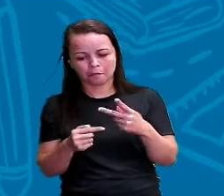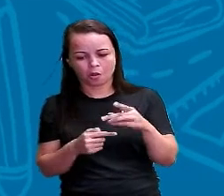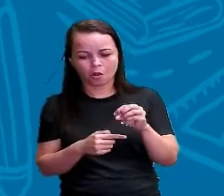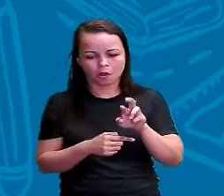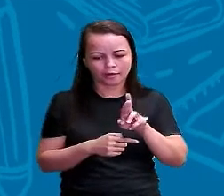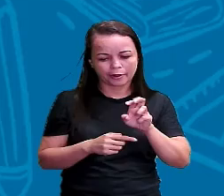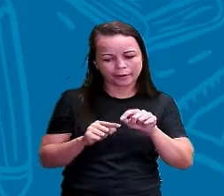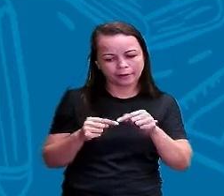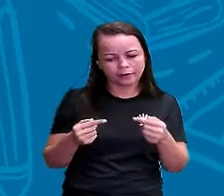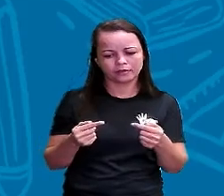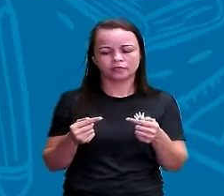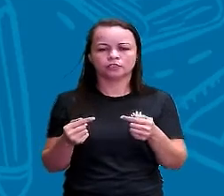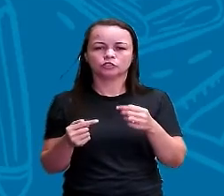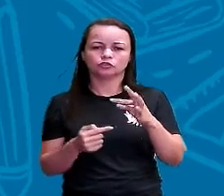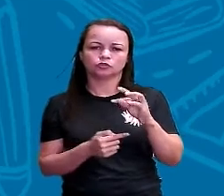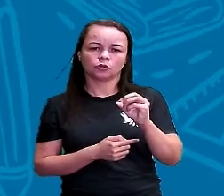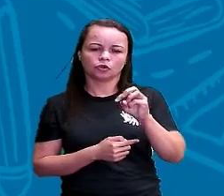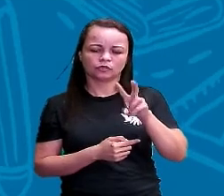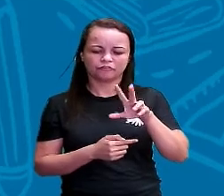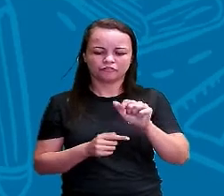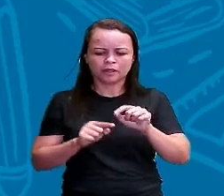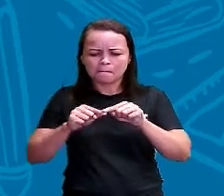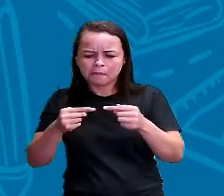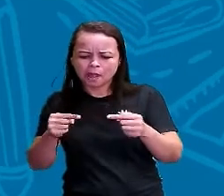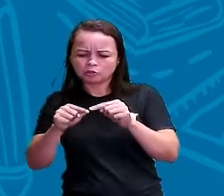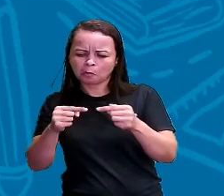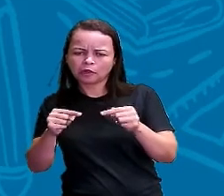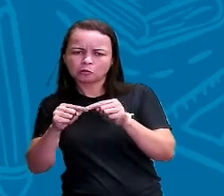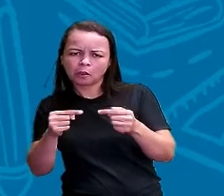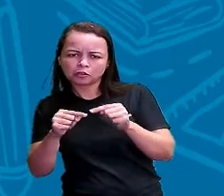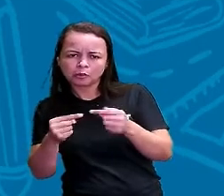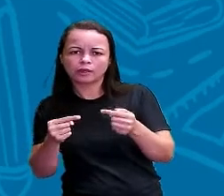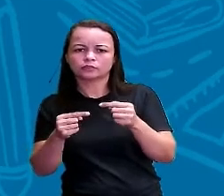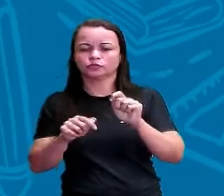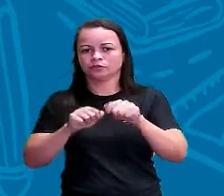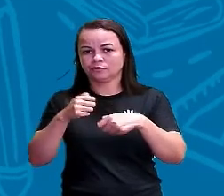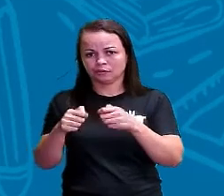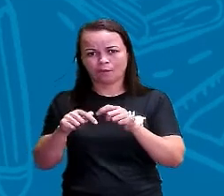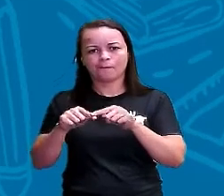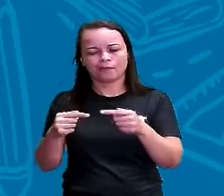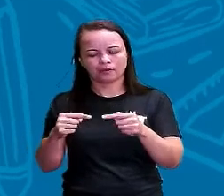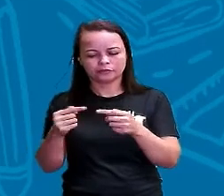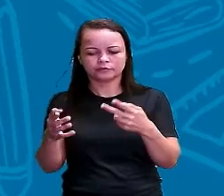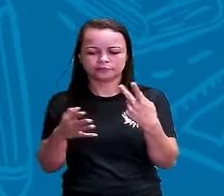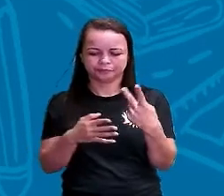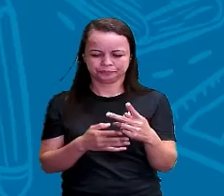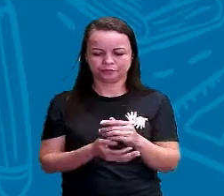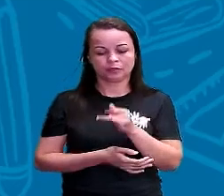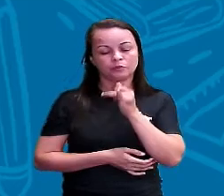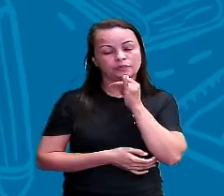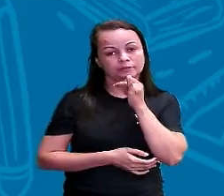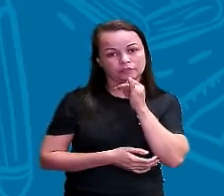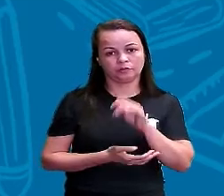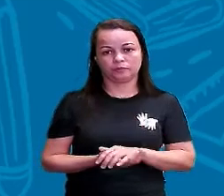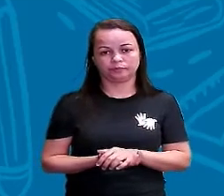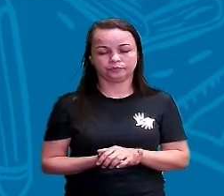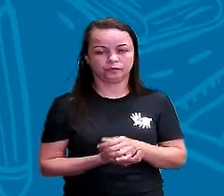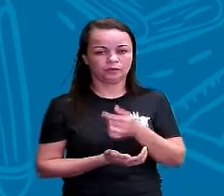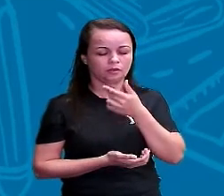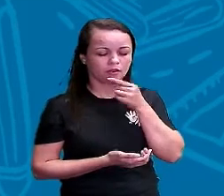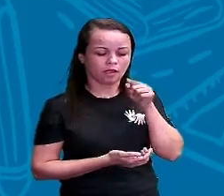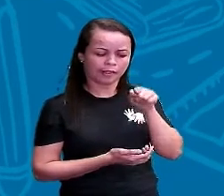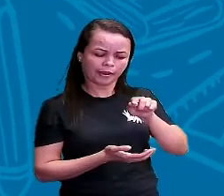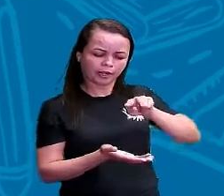né? É opositiva aí porque esperava-se aí que por ele ter caído, ele poderia aí ter se